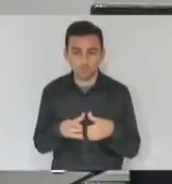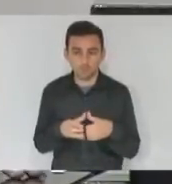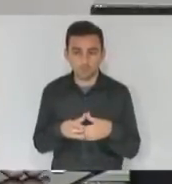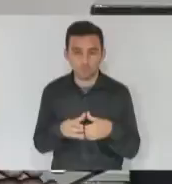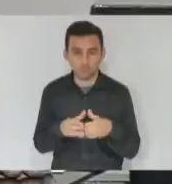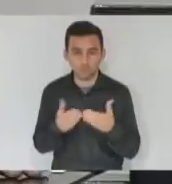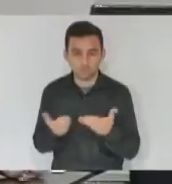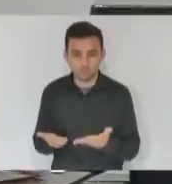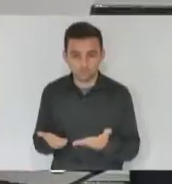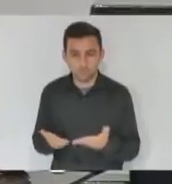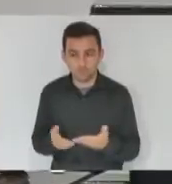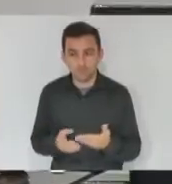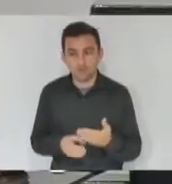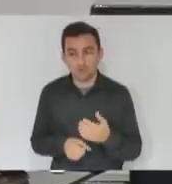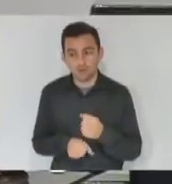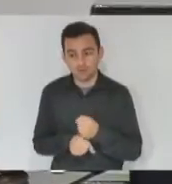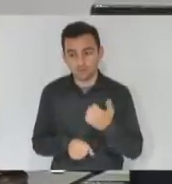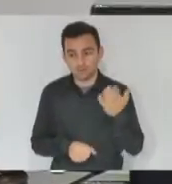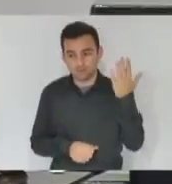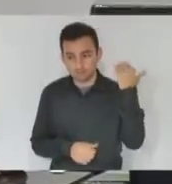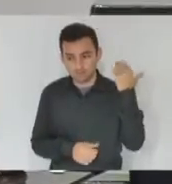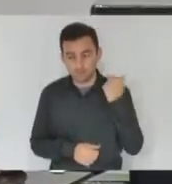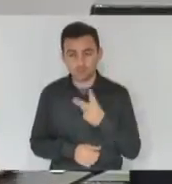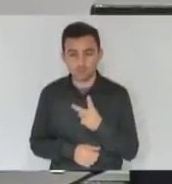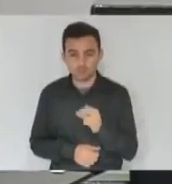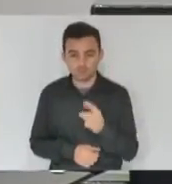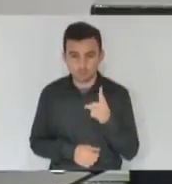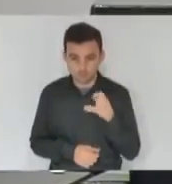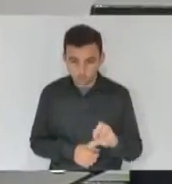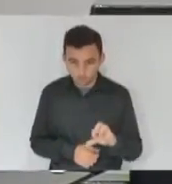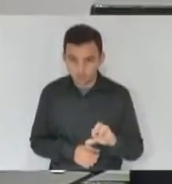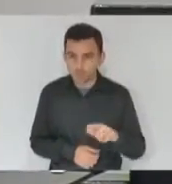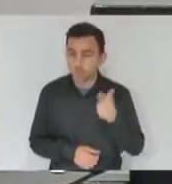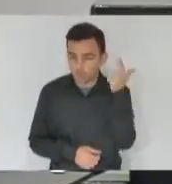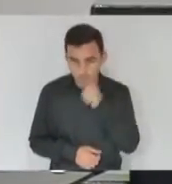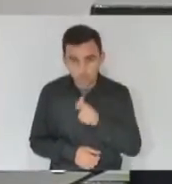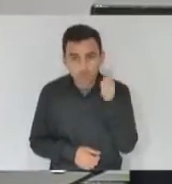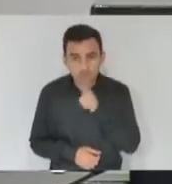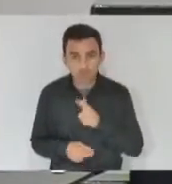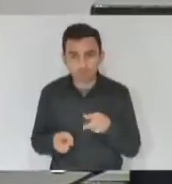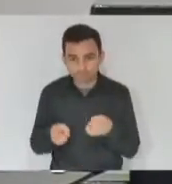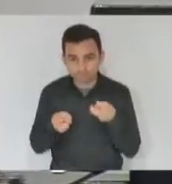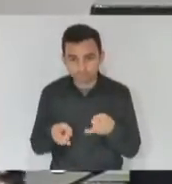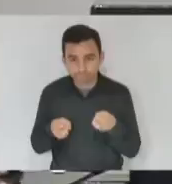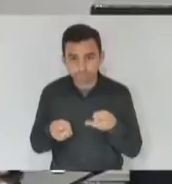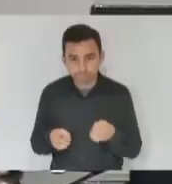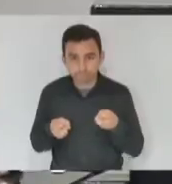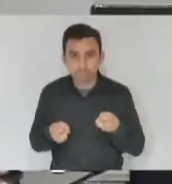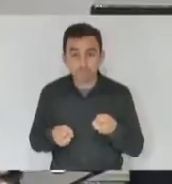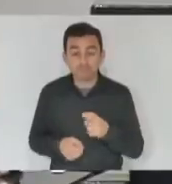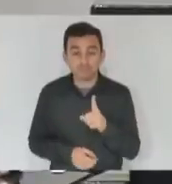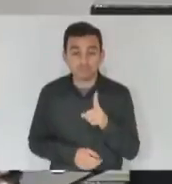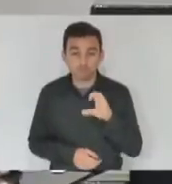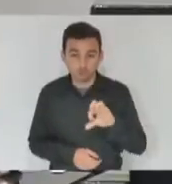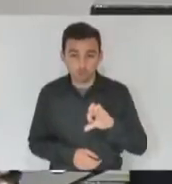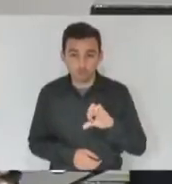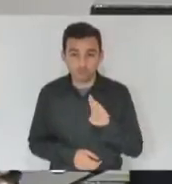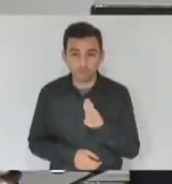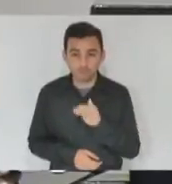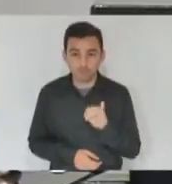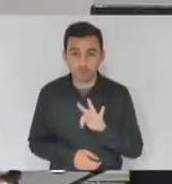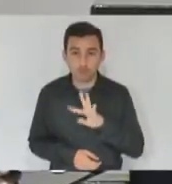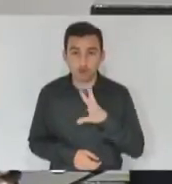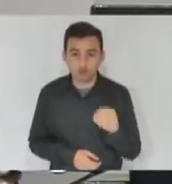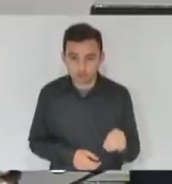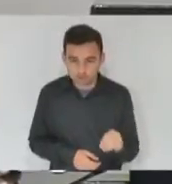No último ano, 2019, teve um faturamento de 19 bilhões